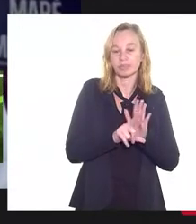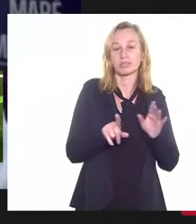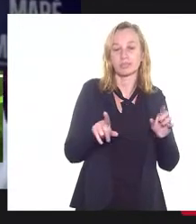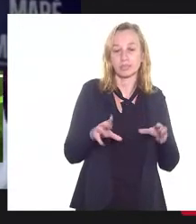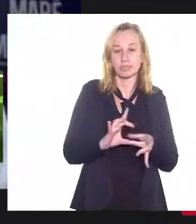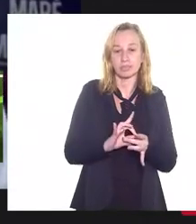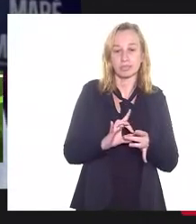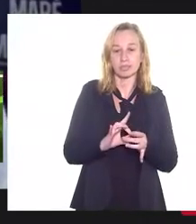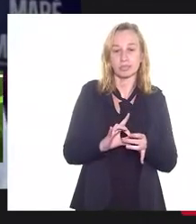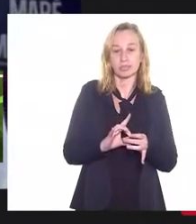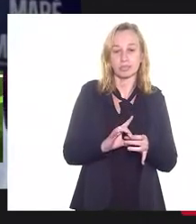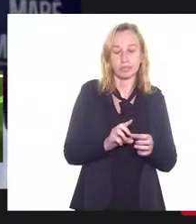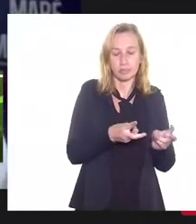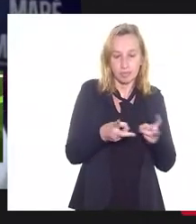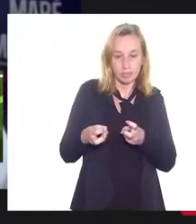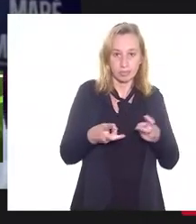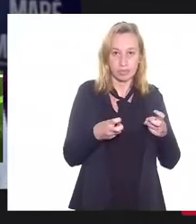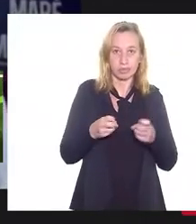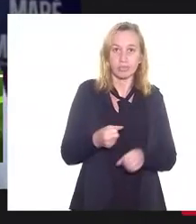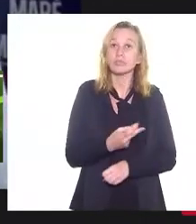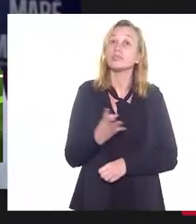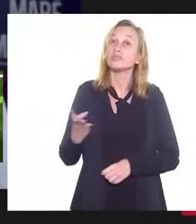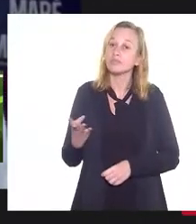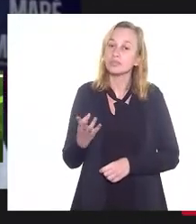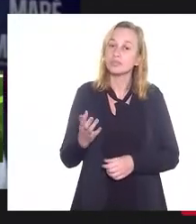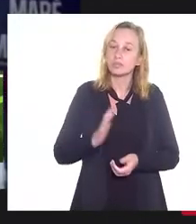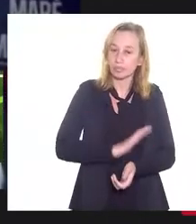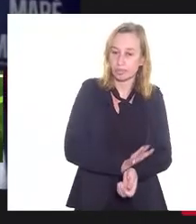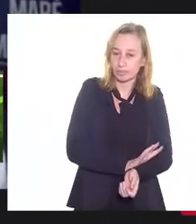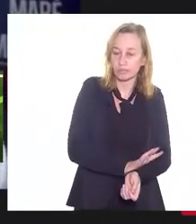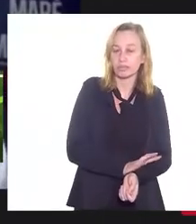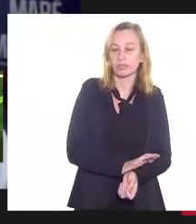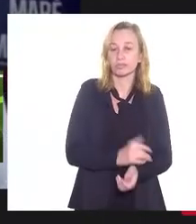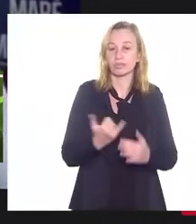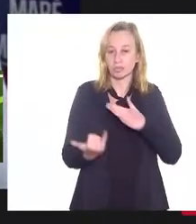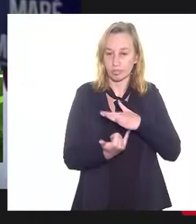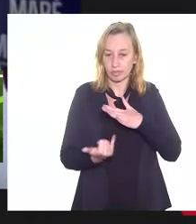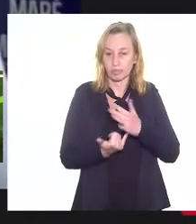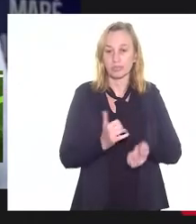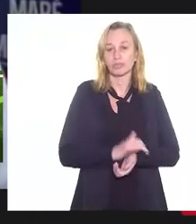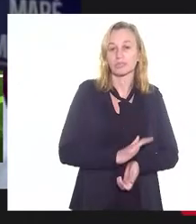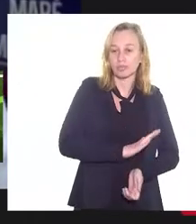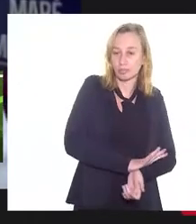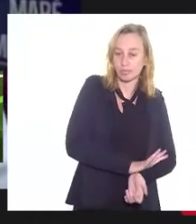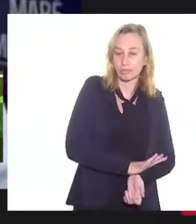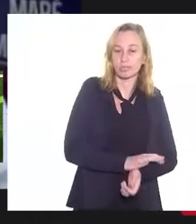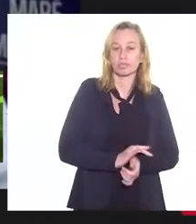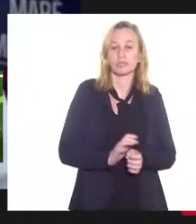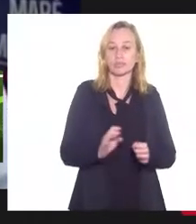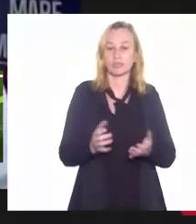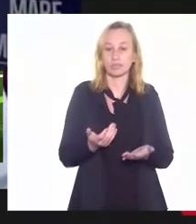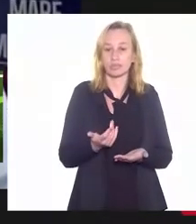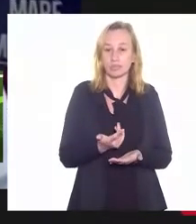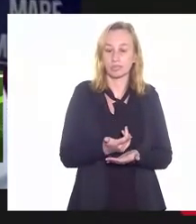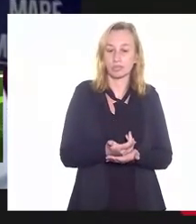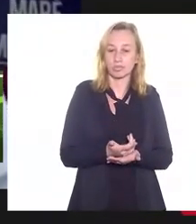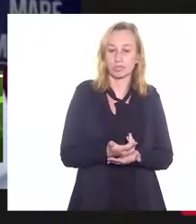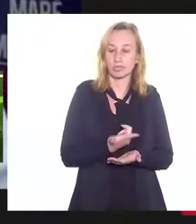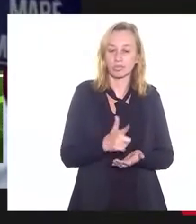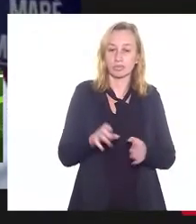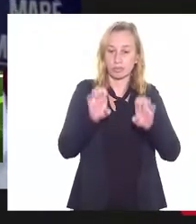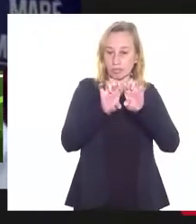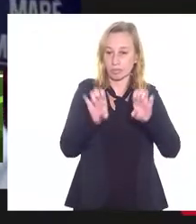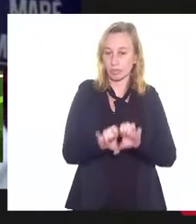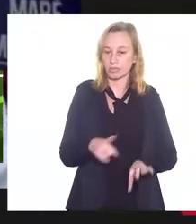também observar o quanto que o racismo institucional, o racismo que estruturou a nossa sociedade